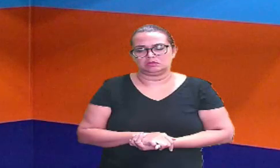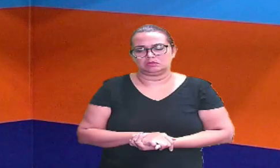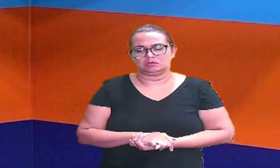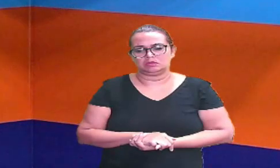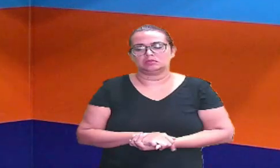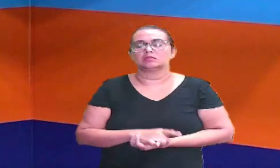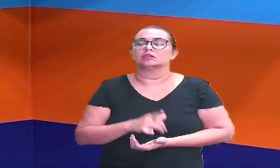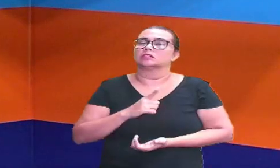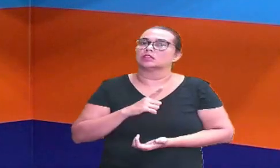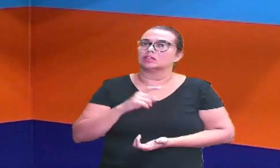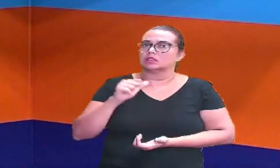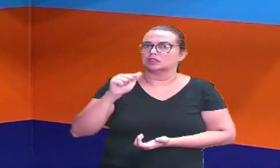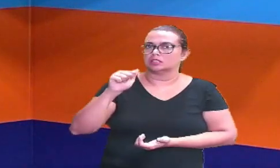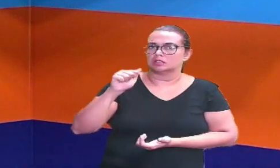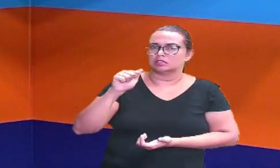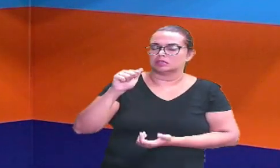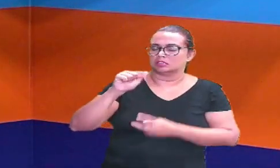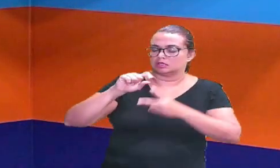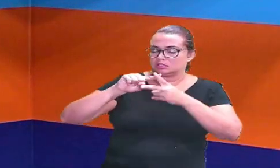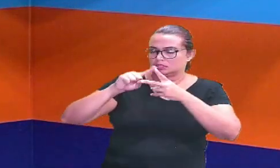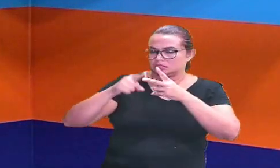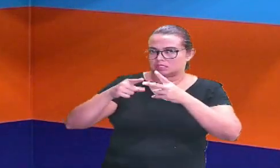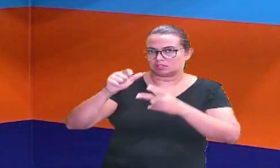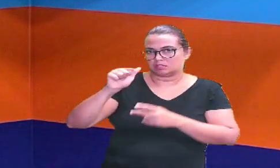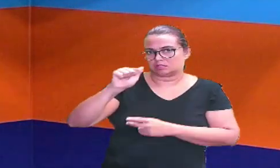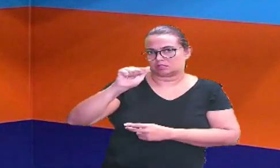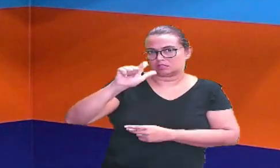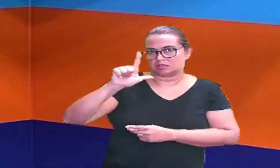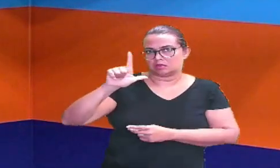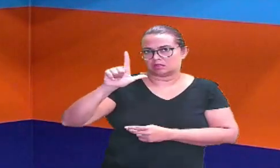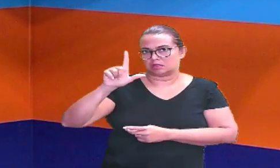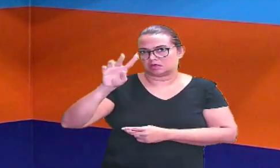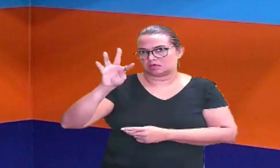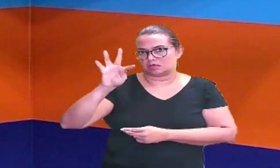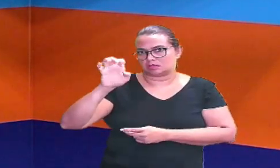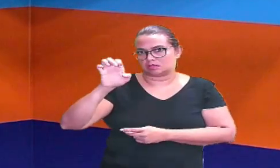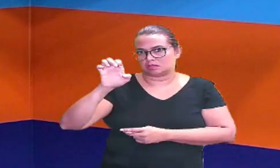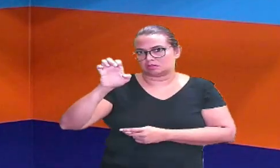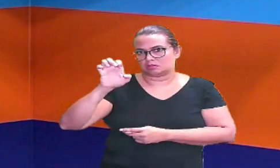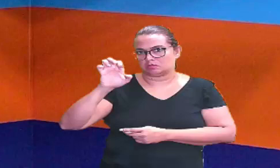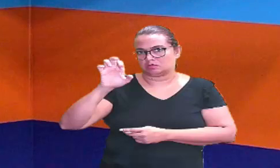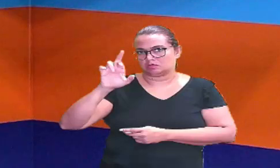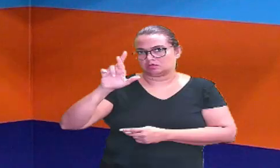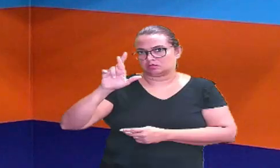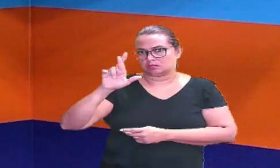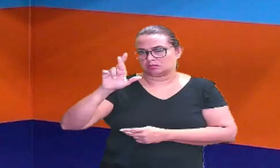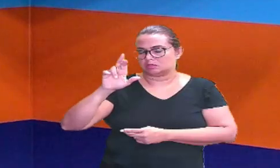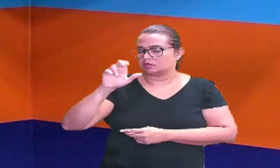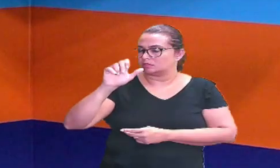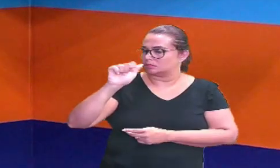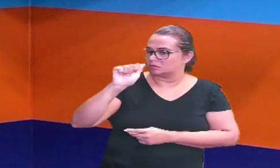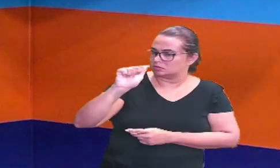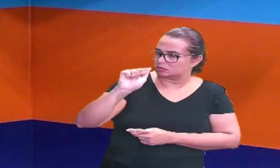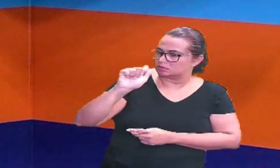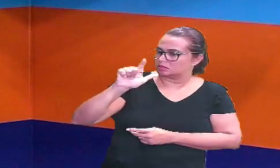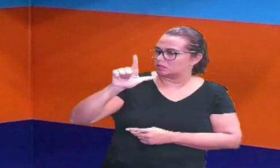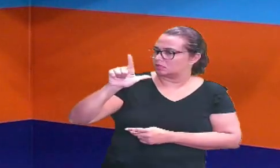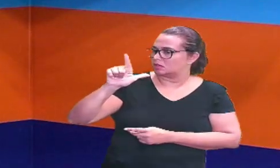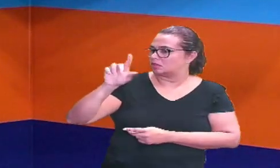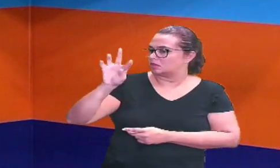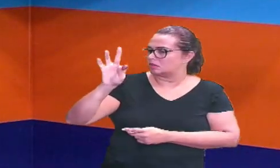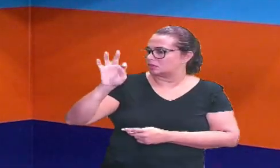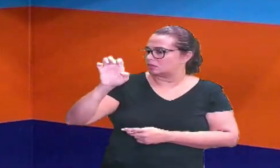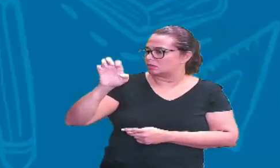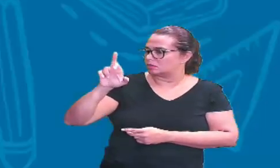alternos, tanto internos como externos, também são sempre congruentes.